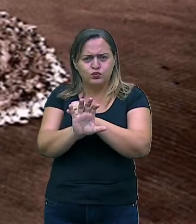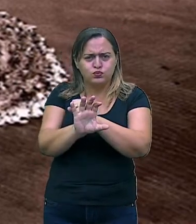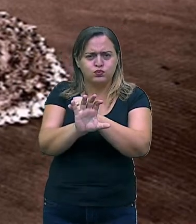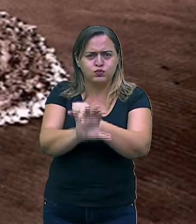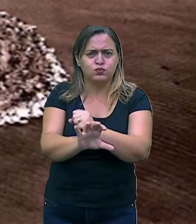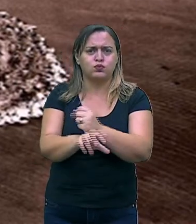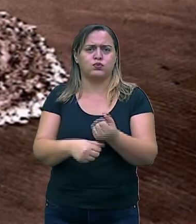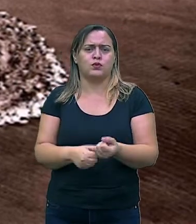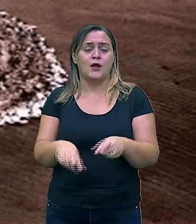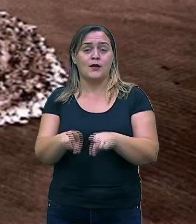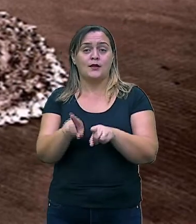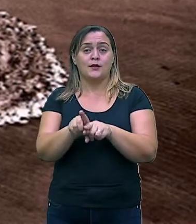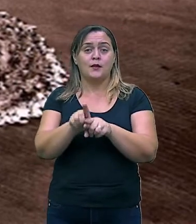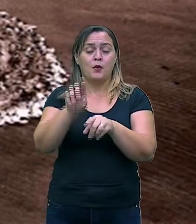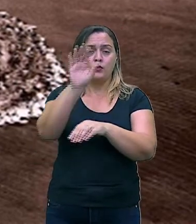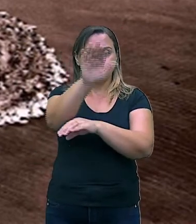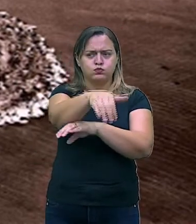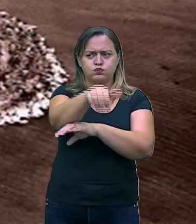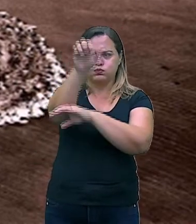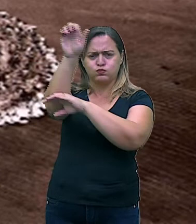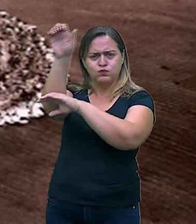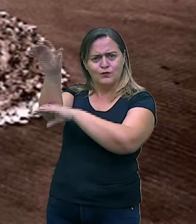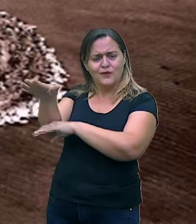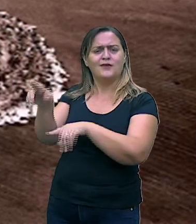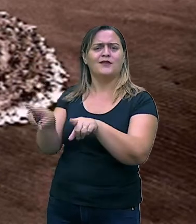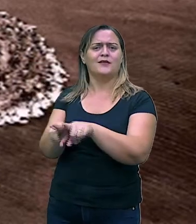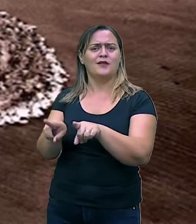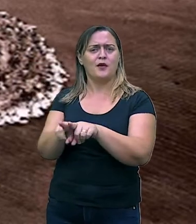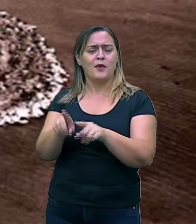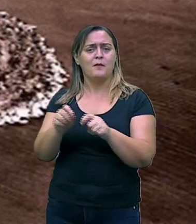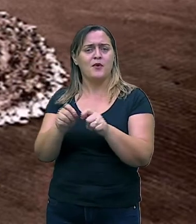e formar um desenho nas fendas. Os artistas